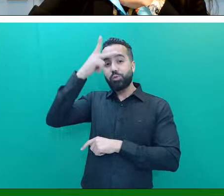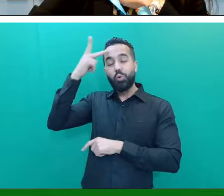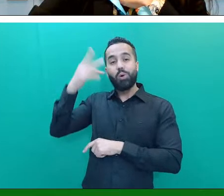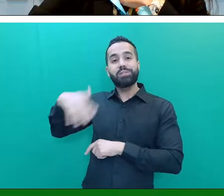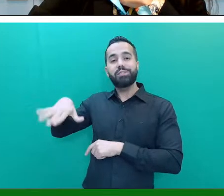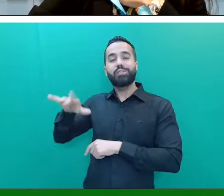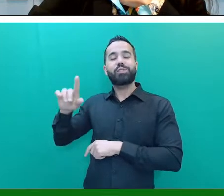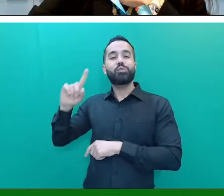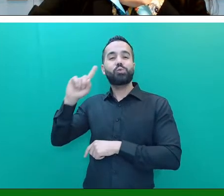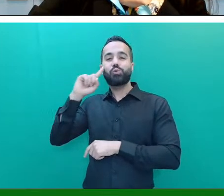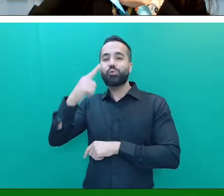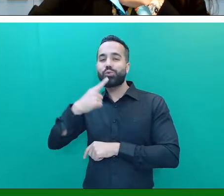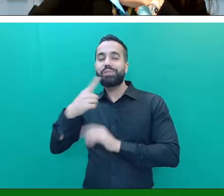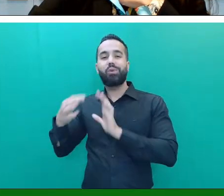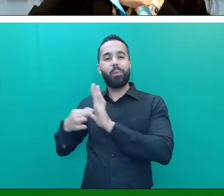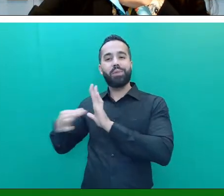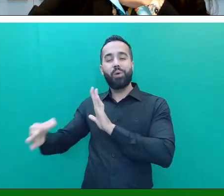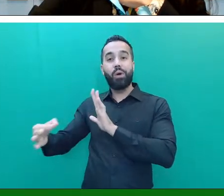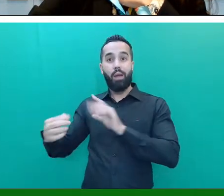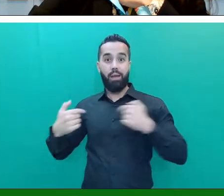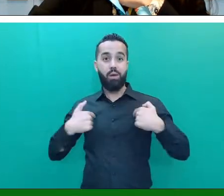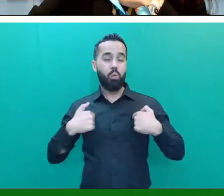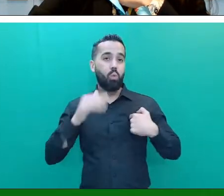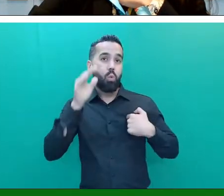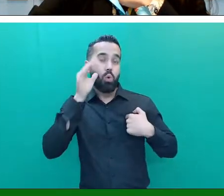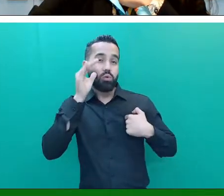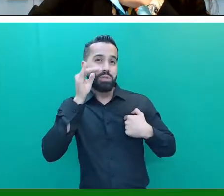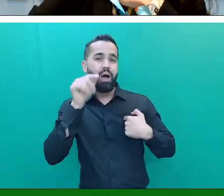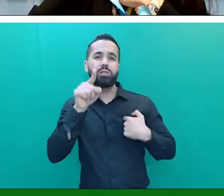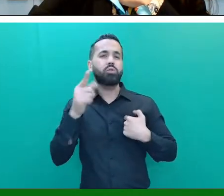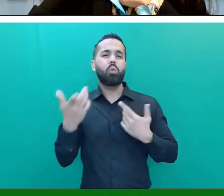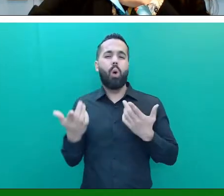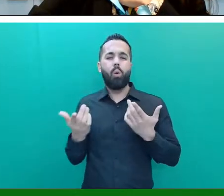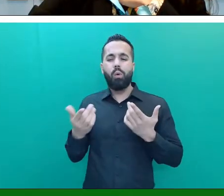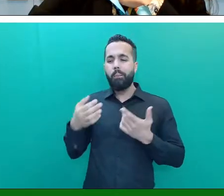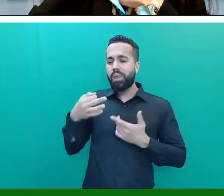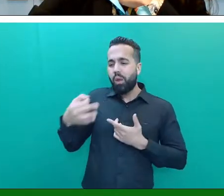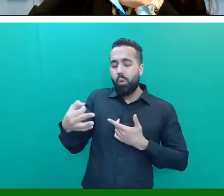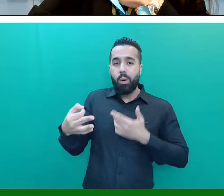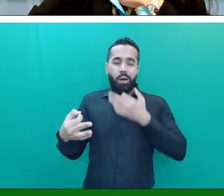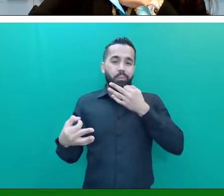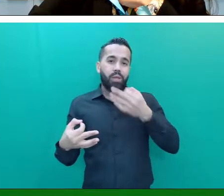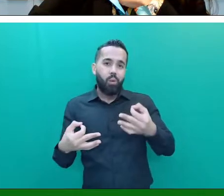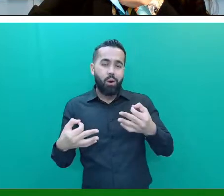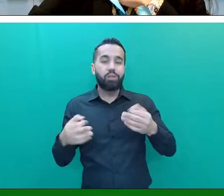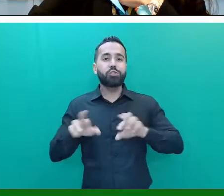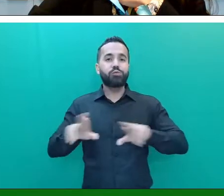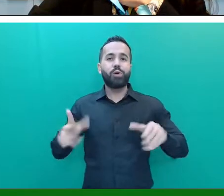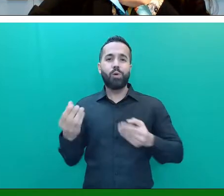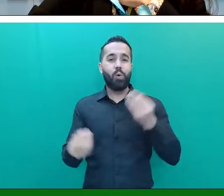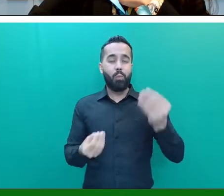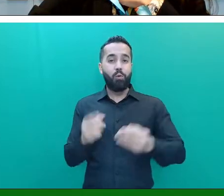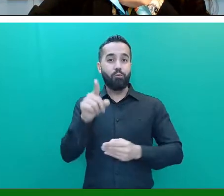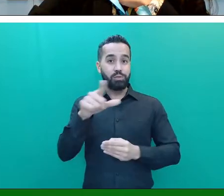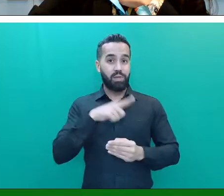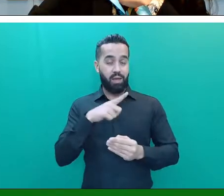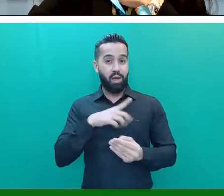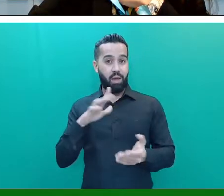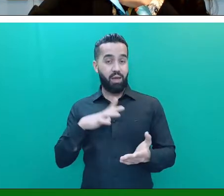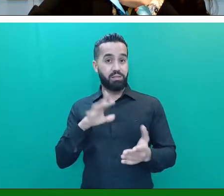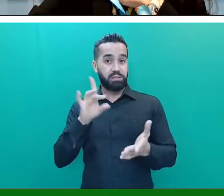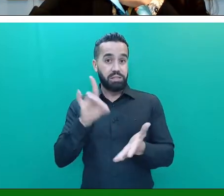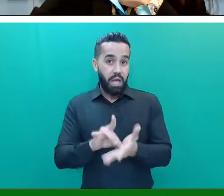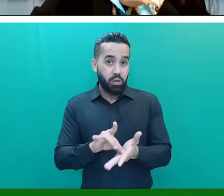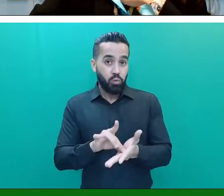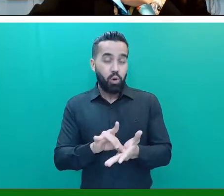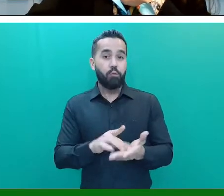por curiosidade também, eu gostaria de saber qual é a sua opinião sobre isso. E se você, de fato, confirma ou desmente essa minha impressão, que